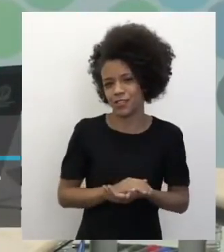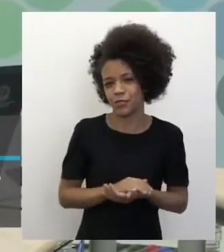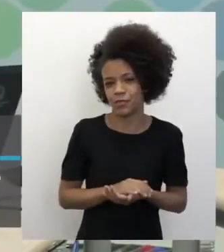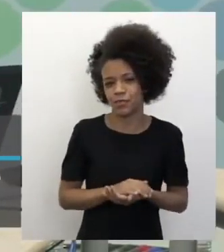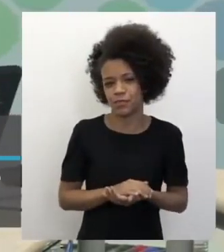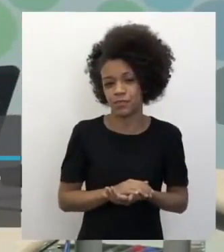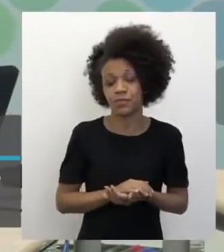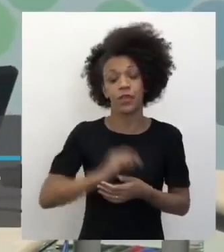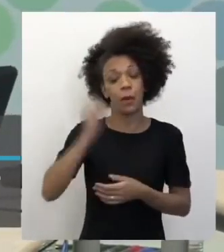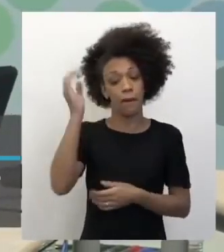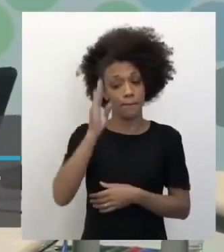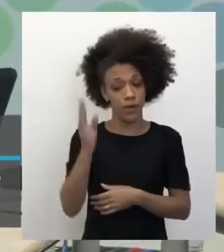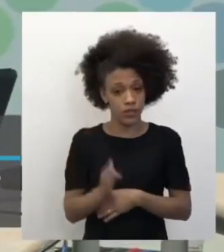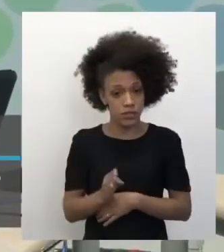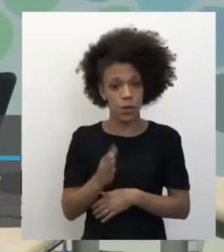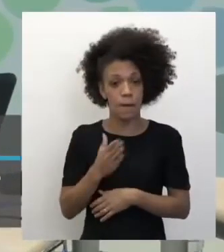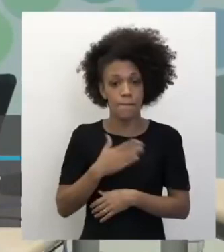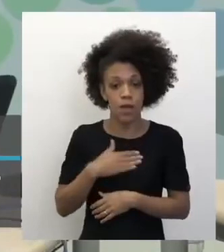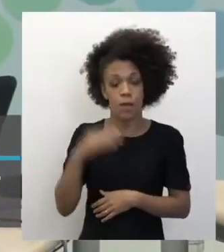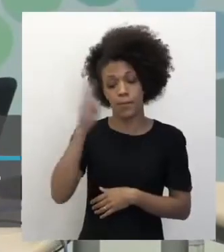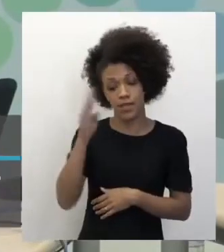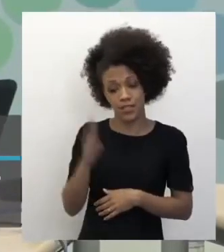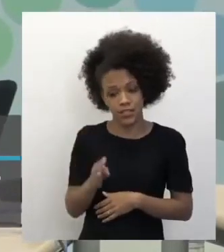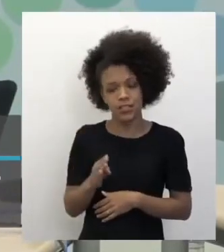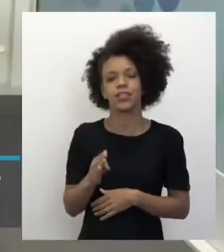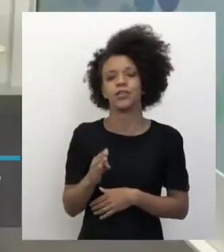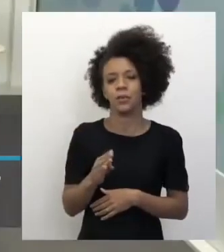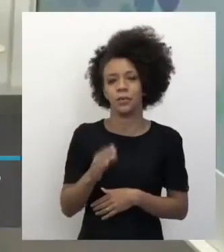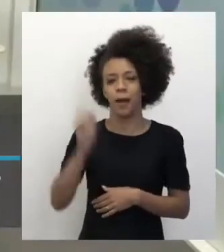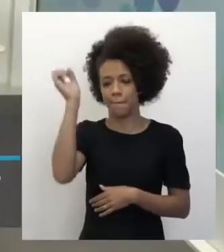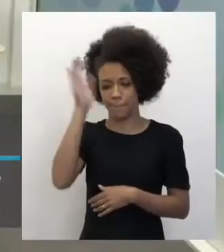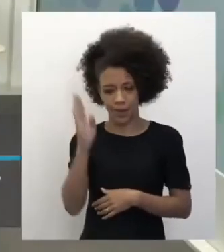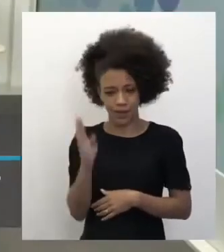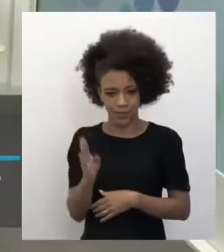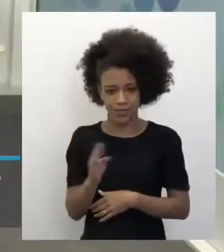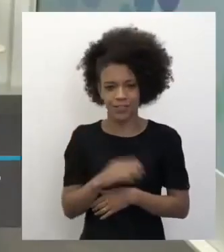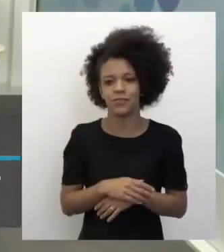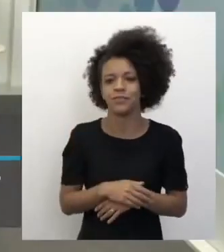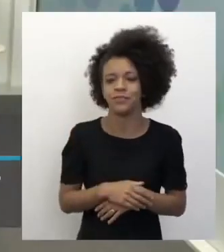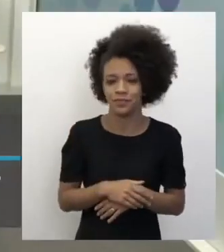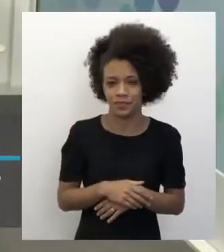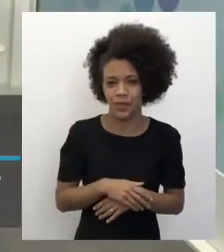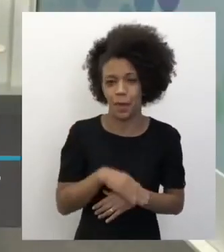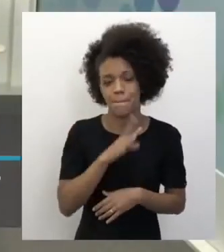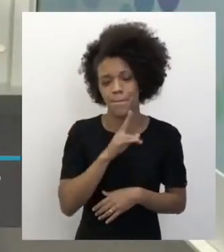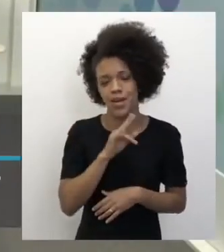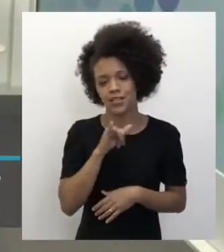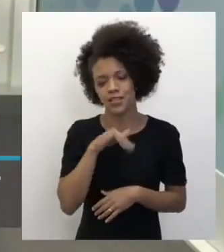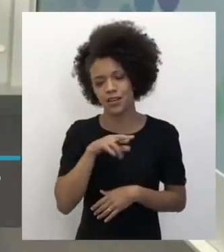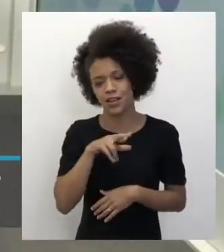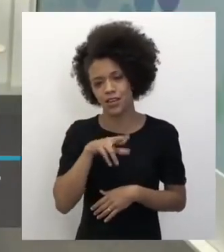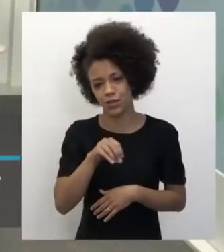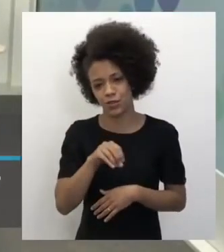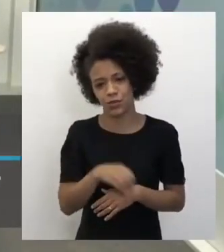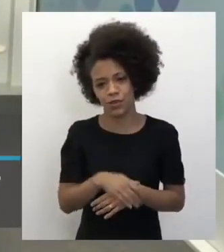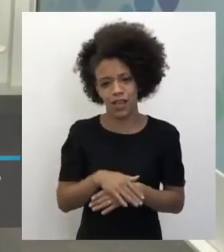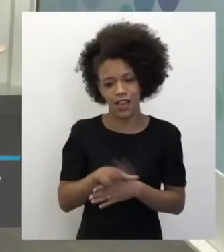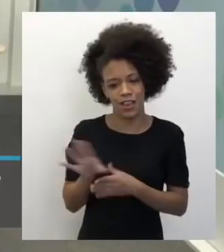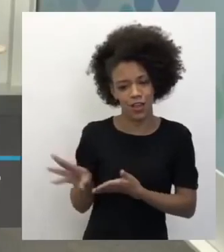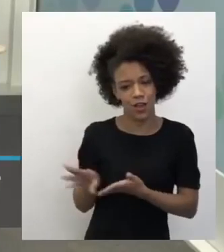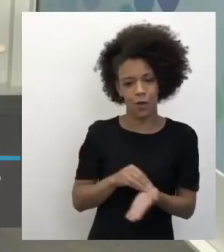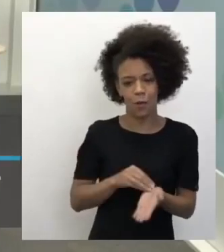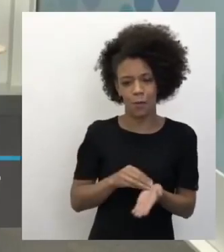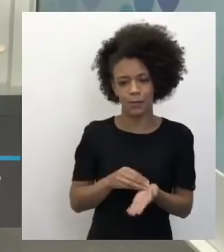coloca Brasil, meu Brasil brasileiro. Brasil, vírgula, meu Brasil brasileiro. Aí ele pega de um outro